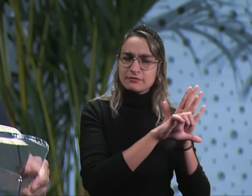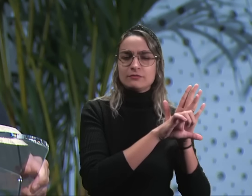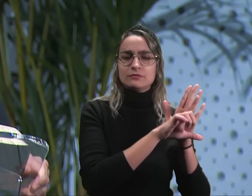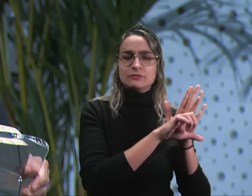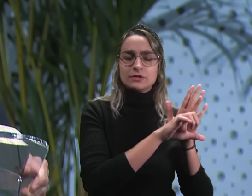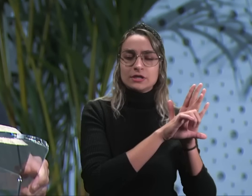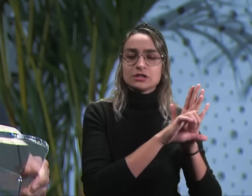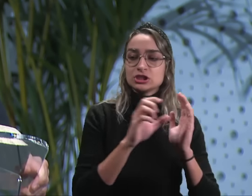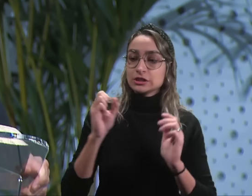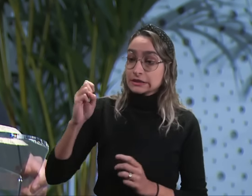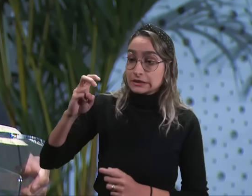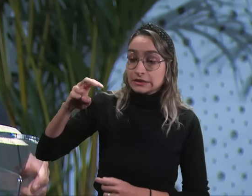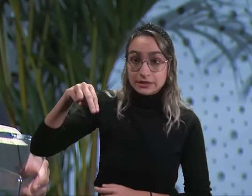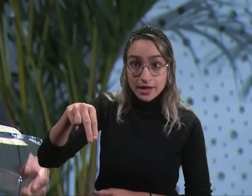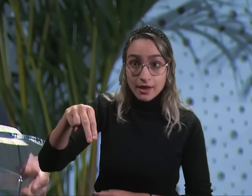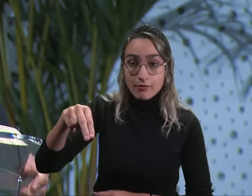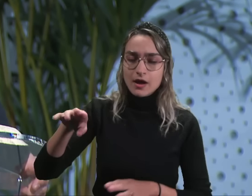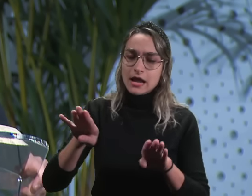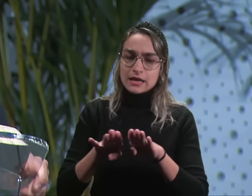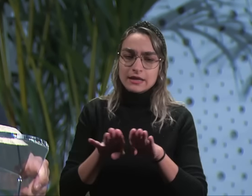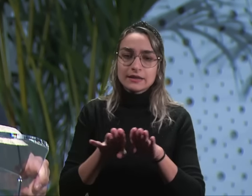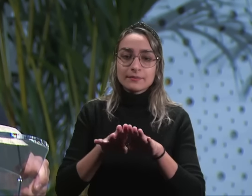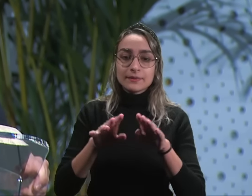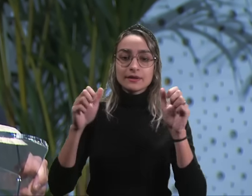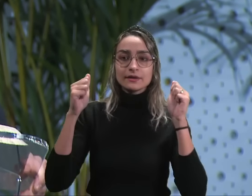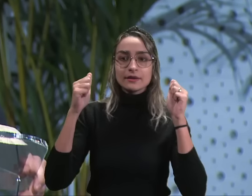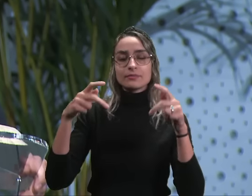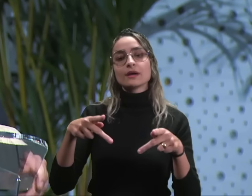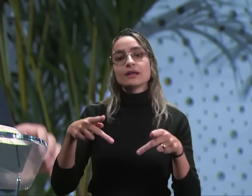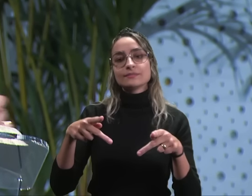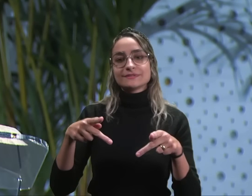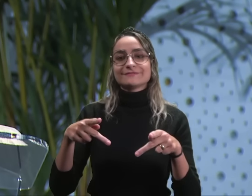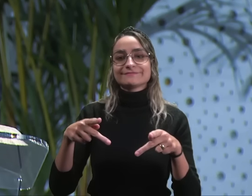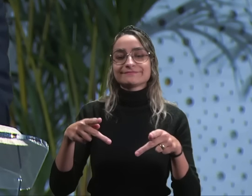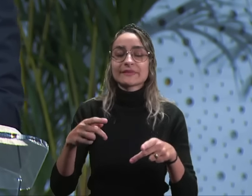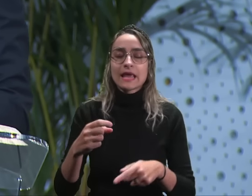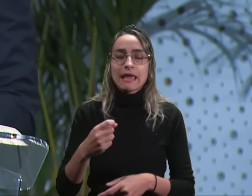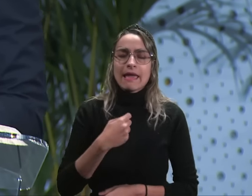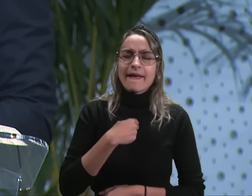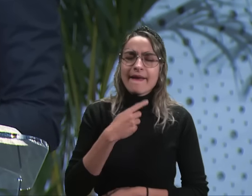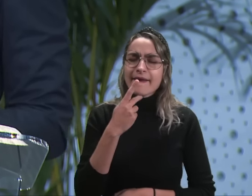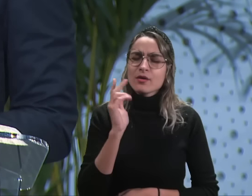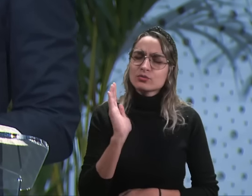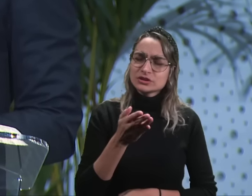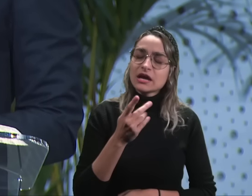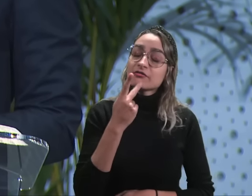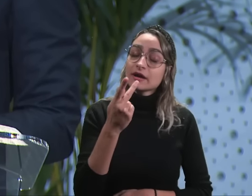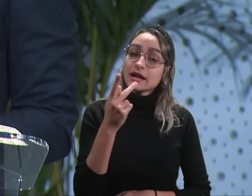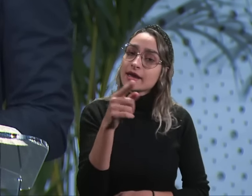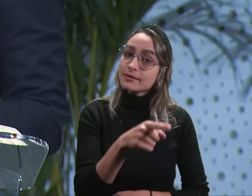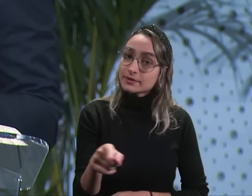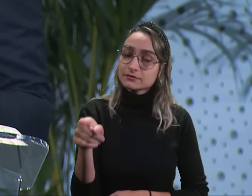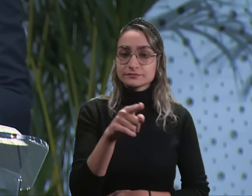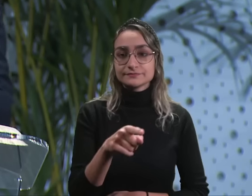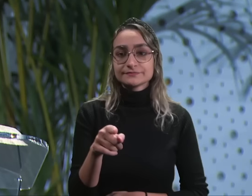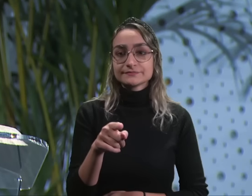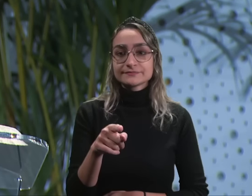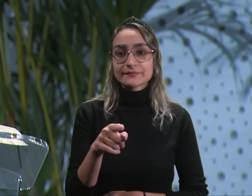14 como eu já mencionei menciono novamente para alguns ah a